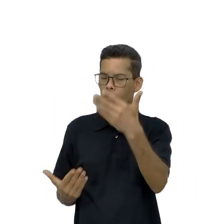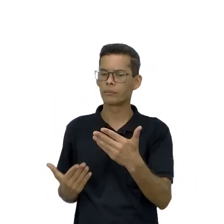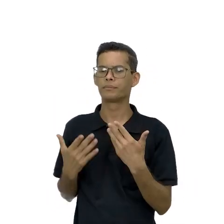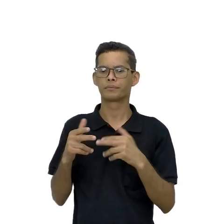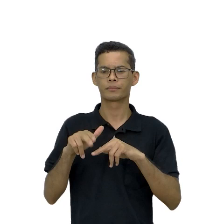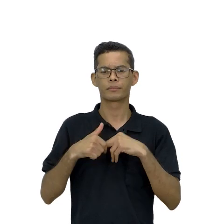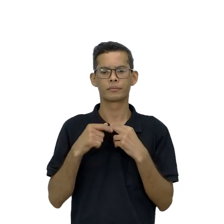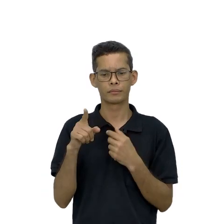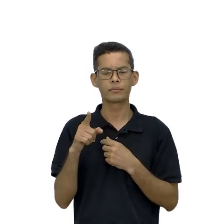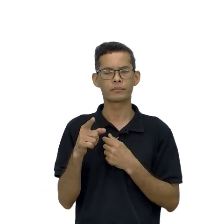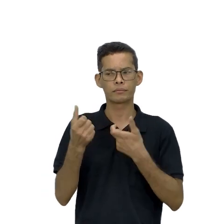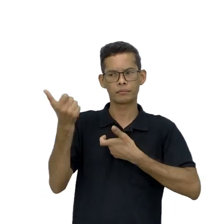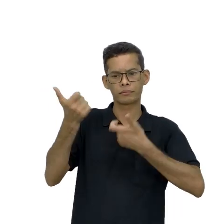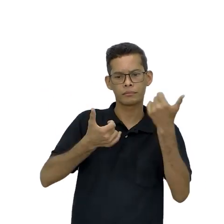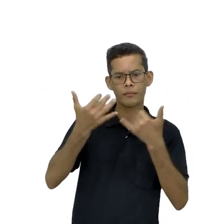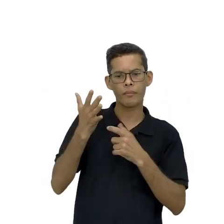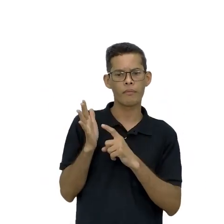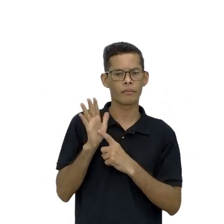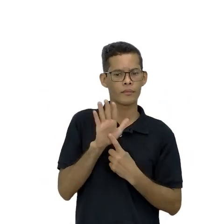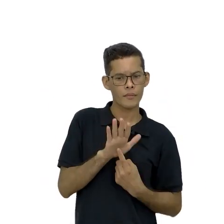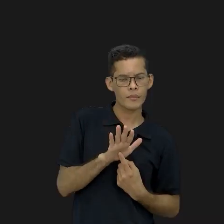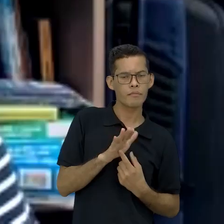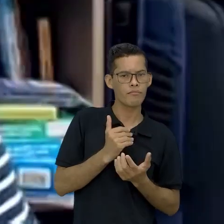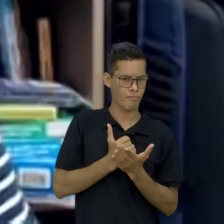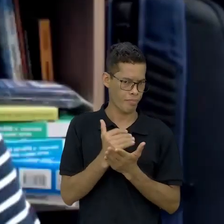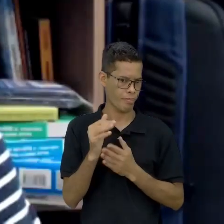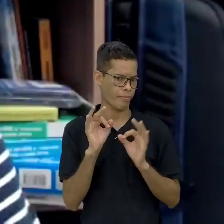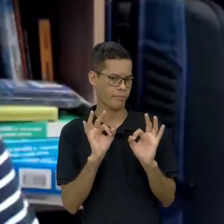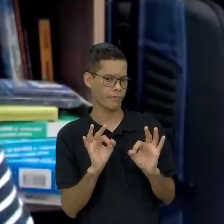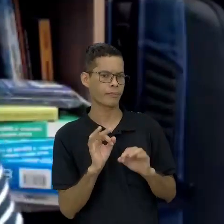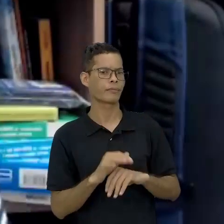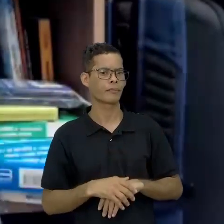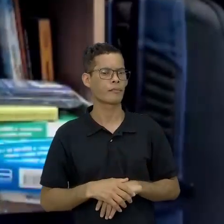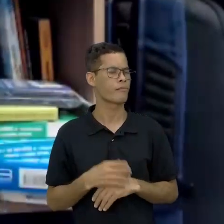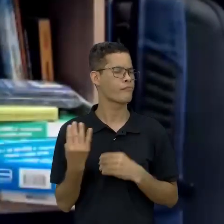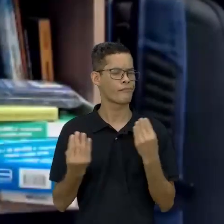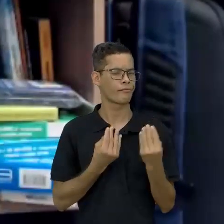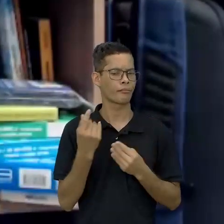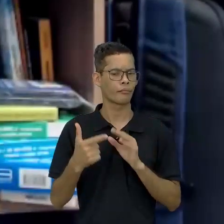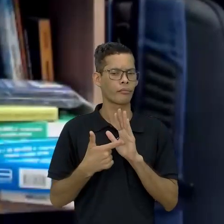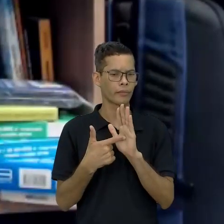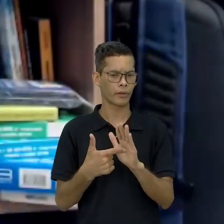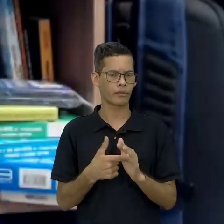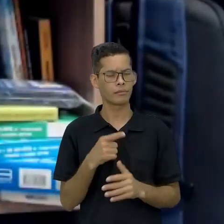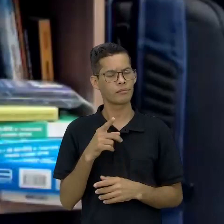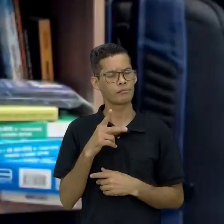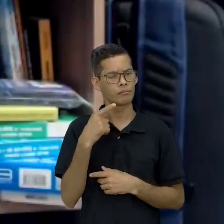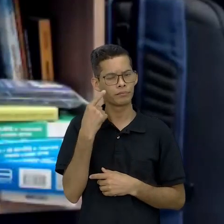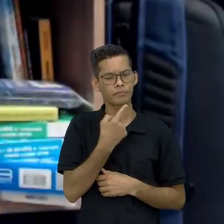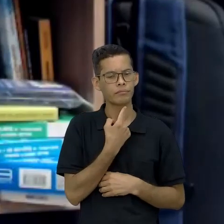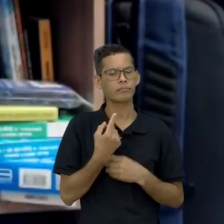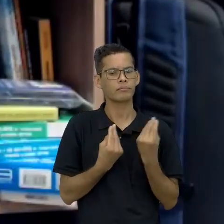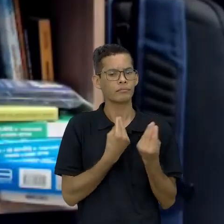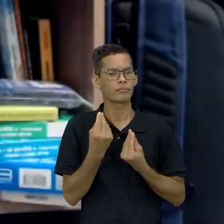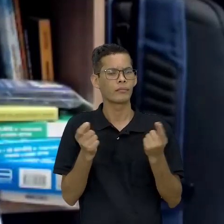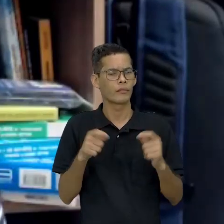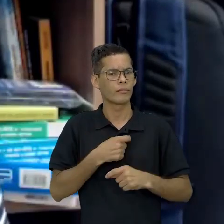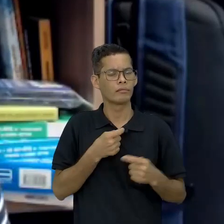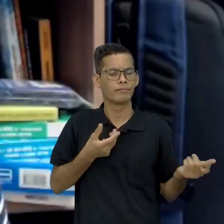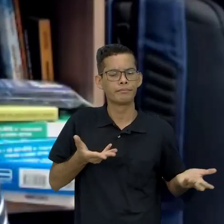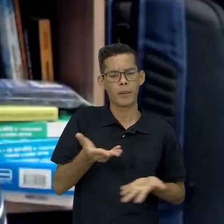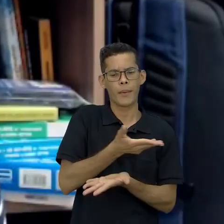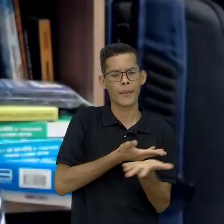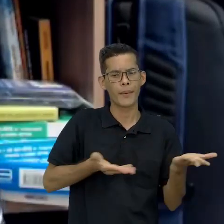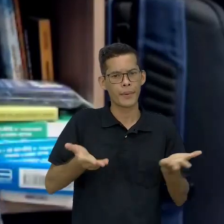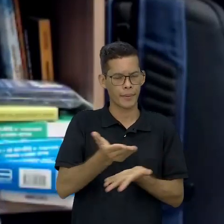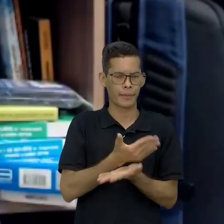aí pelas suas apresentações iniciais, né? Eu vou compartilhar aqui para que a gente possa ter uma interação